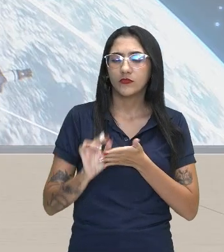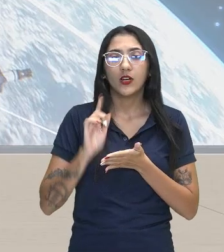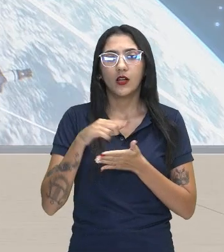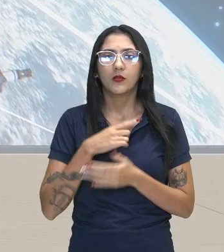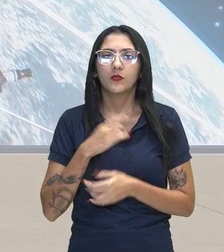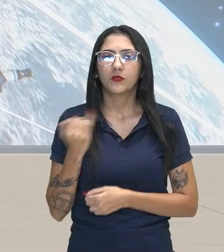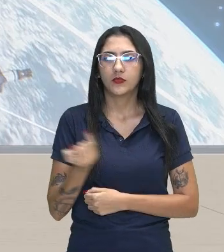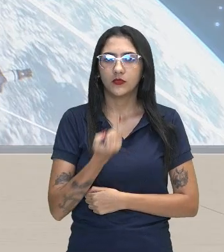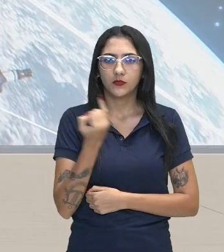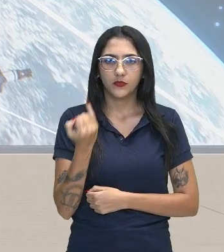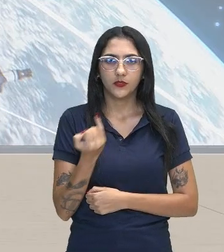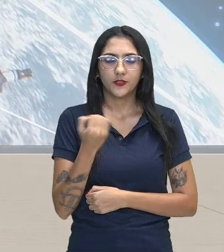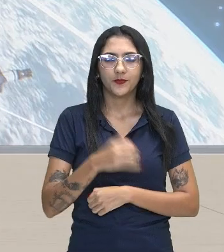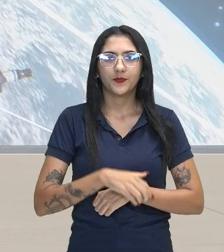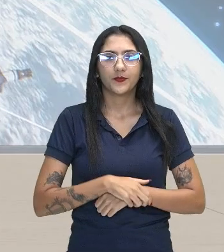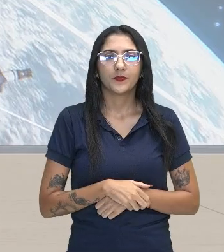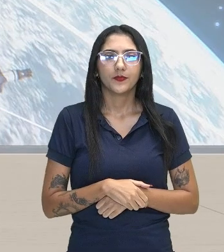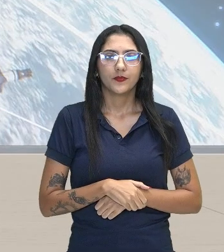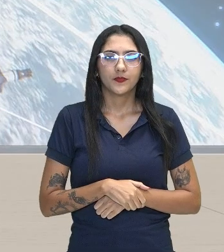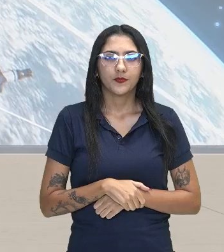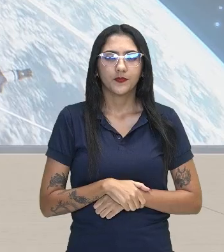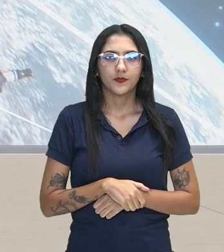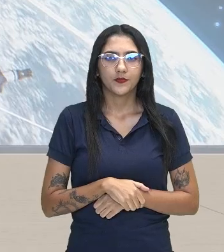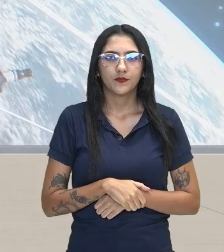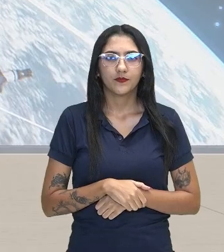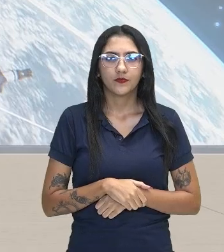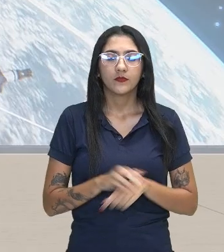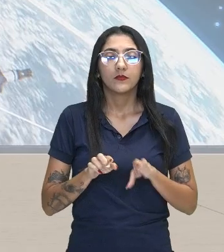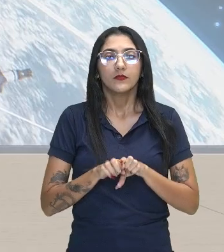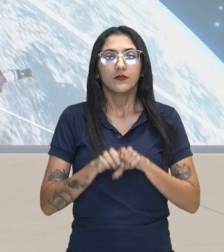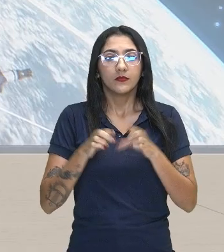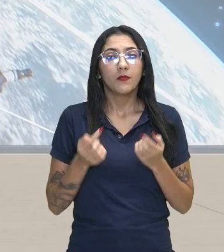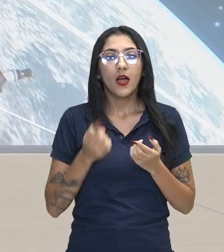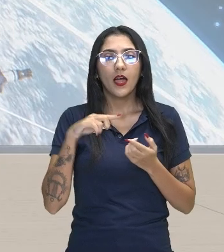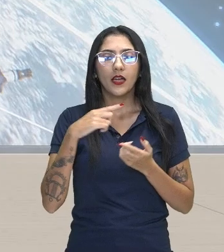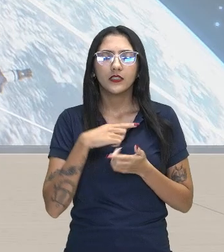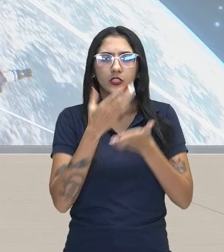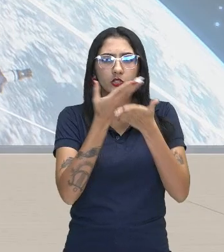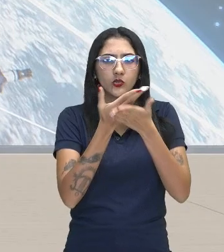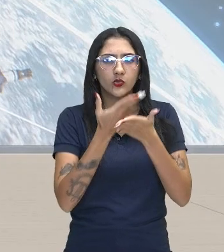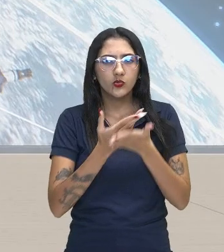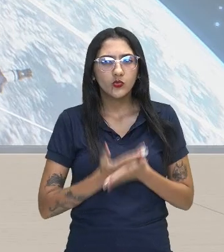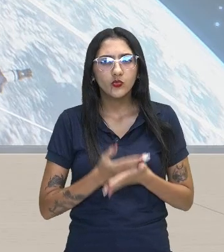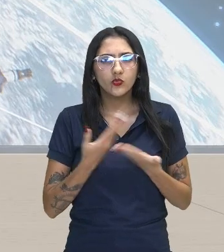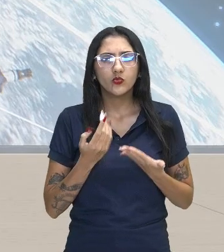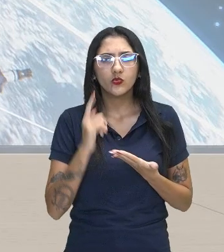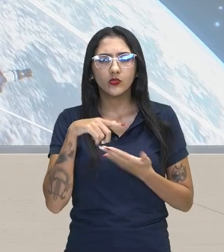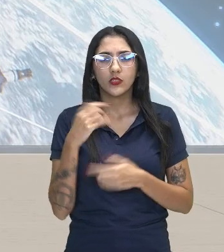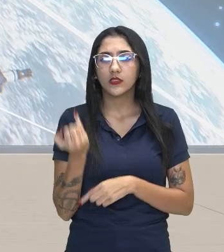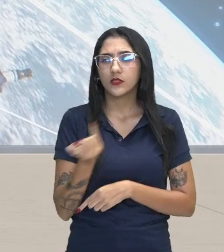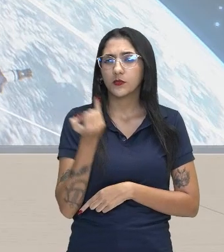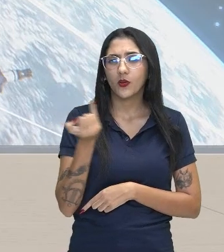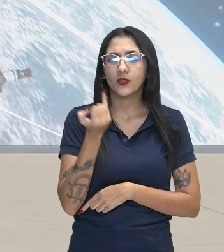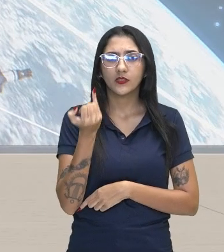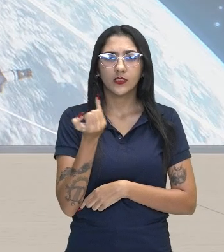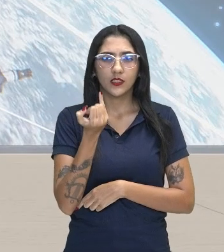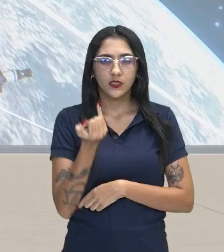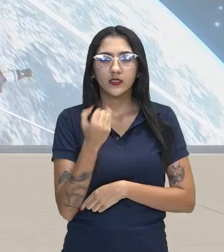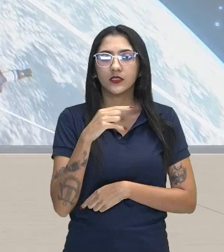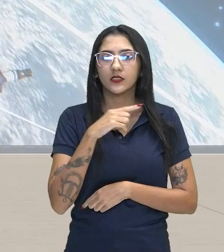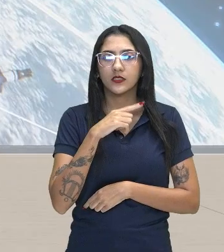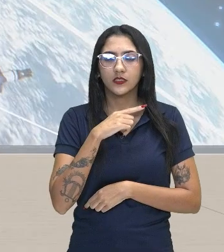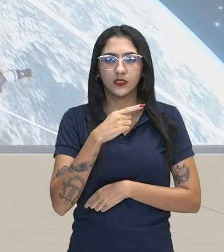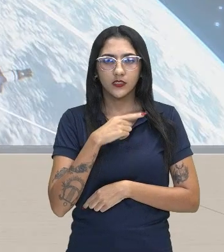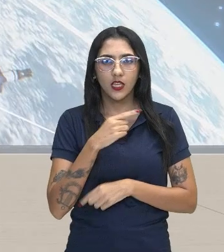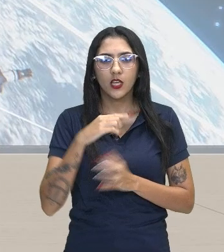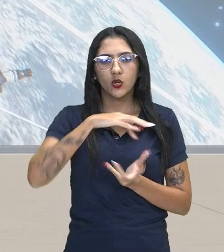isso. Mas além de estudar, né, essa importância dos satélites, que a gente vai estar realmente aí na órbita do